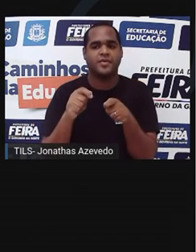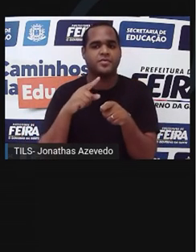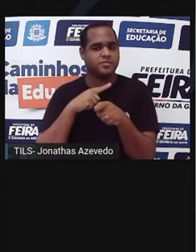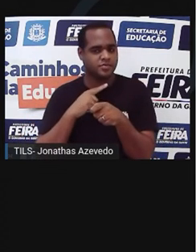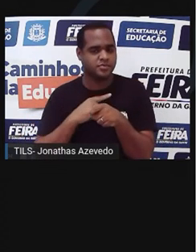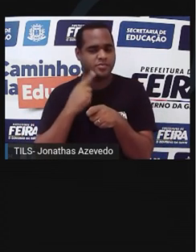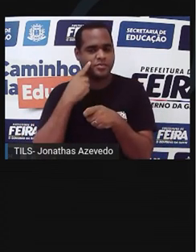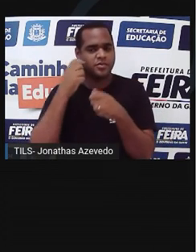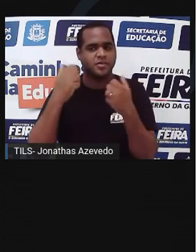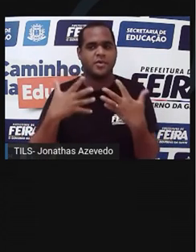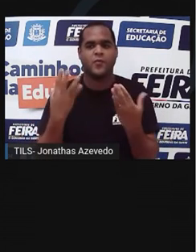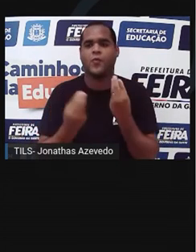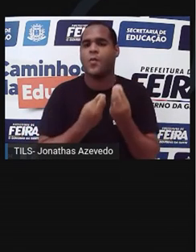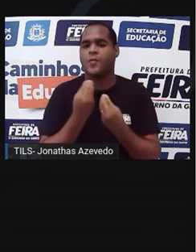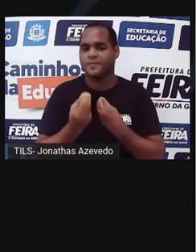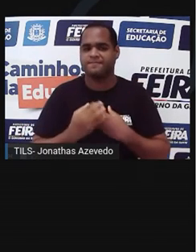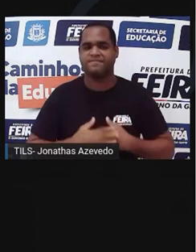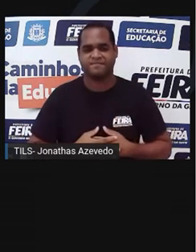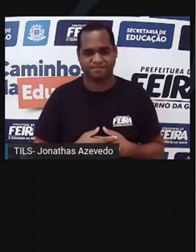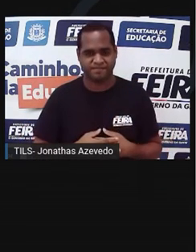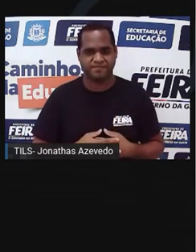valorados.